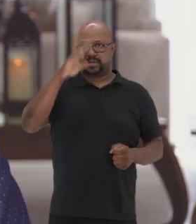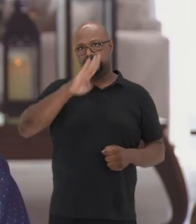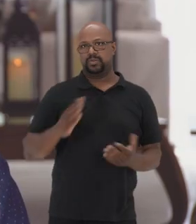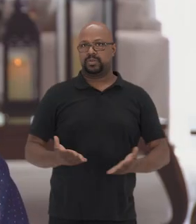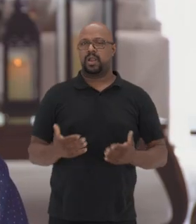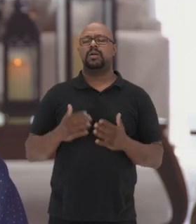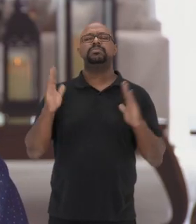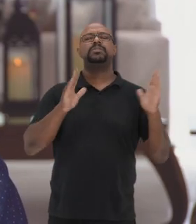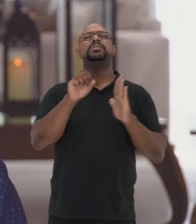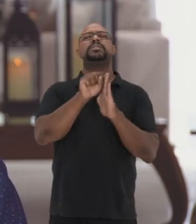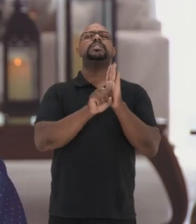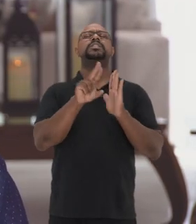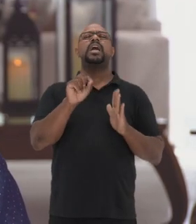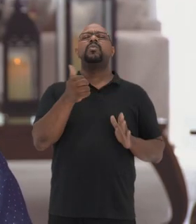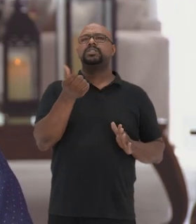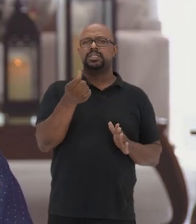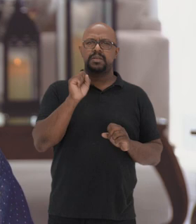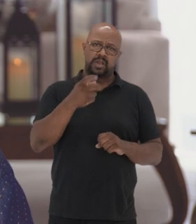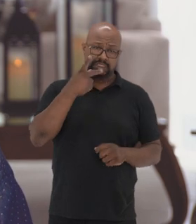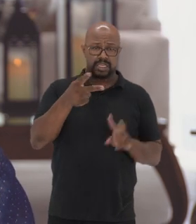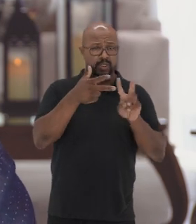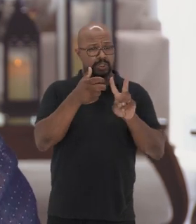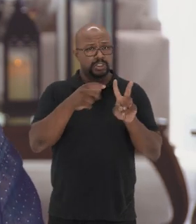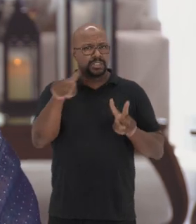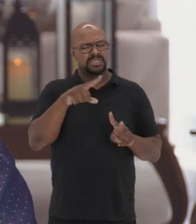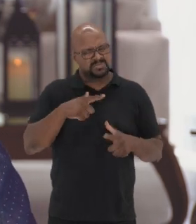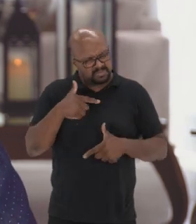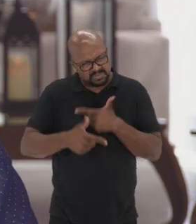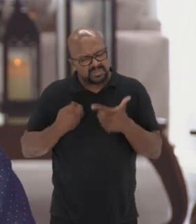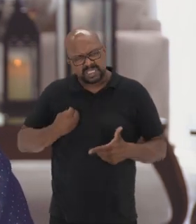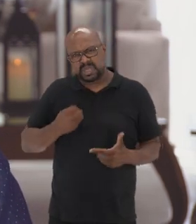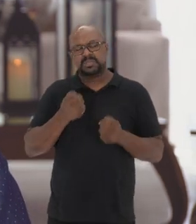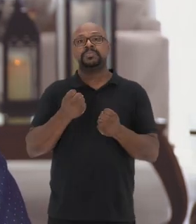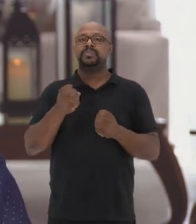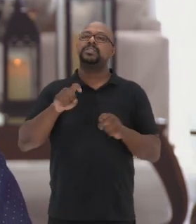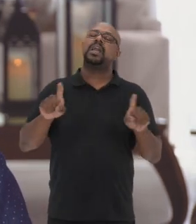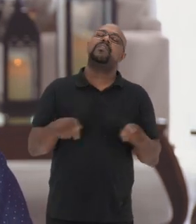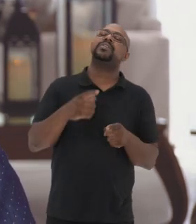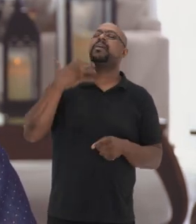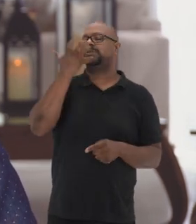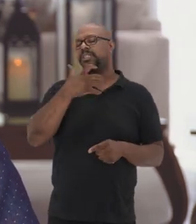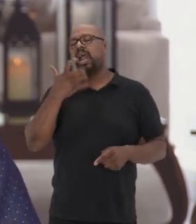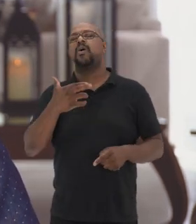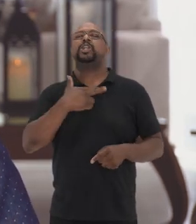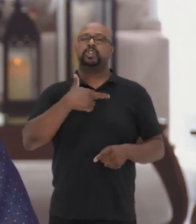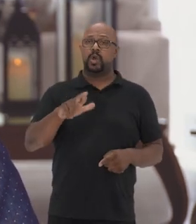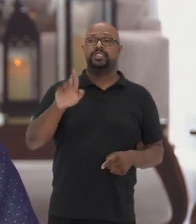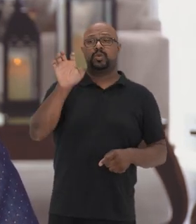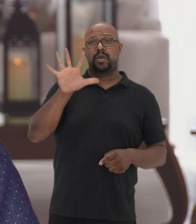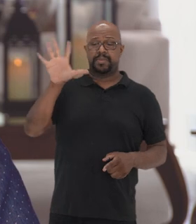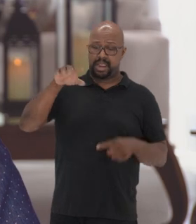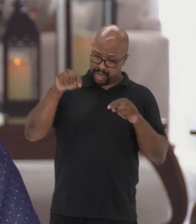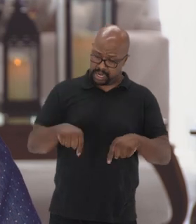o século 16 pode-se dizer que os indígenas participaram ativamente da vida musical religiosa europeia em